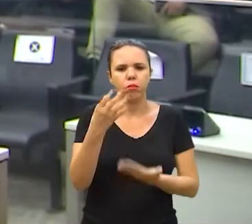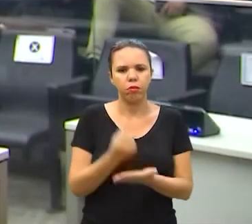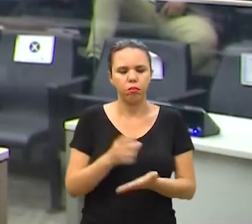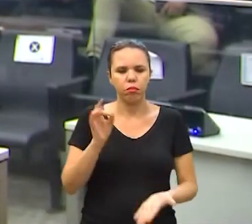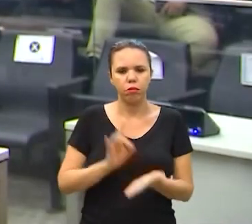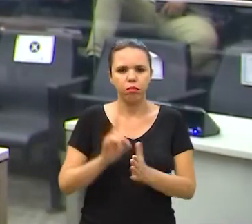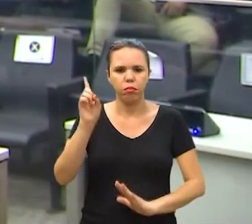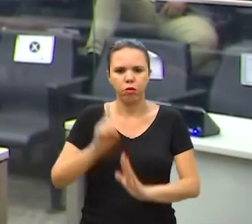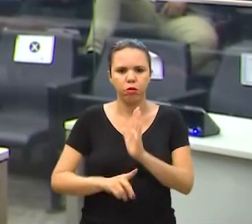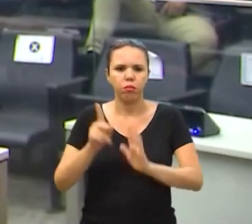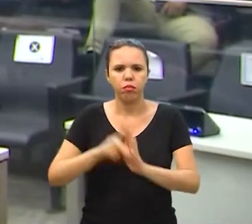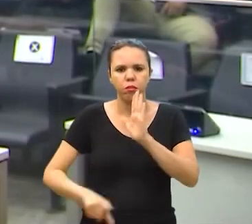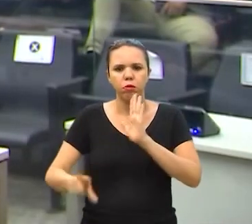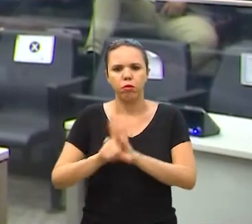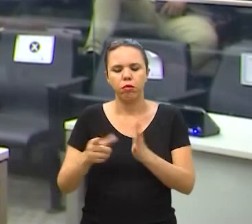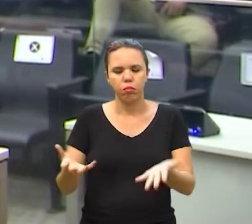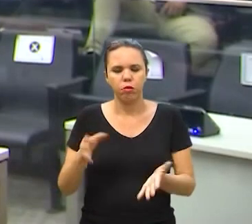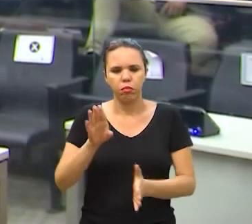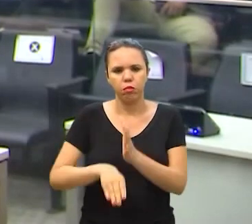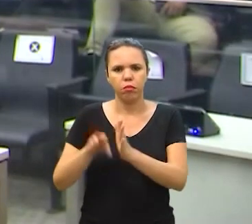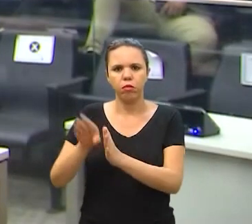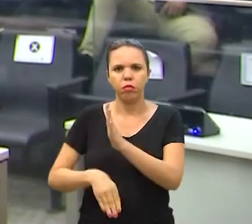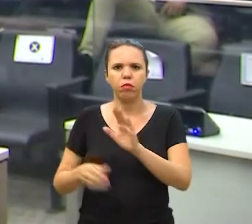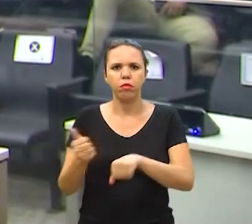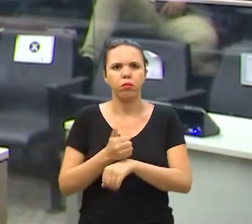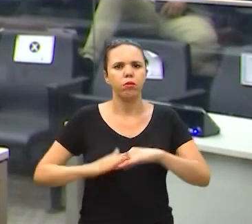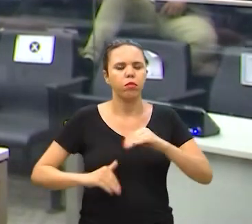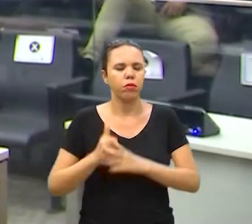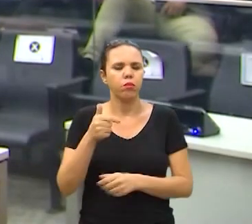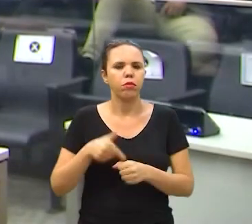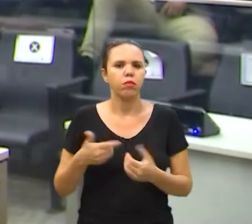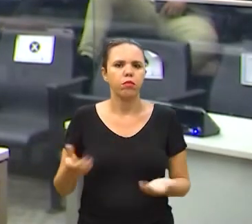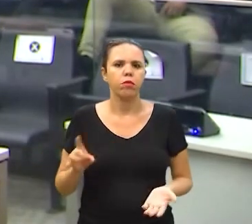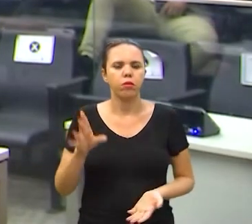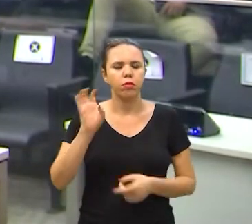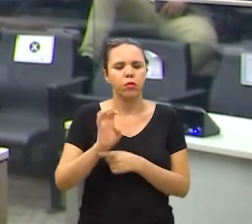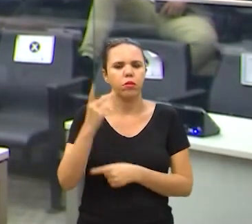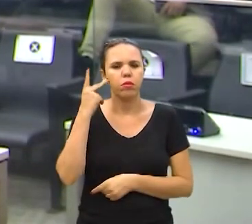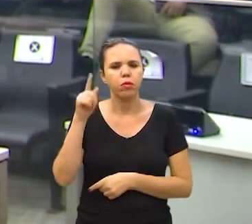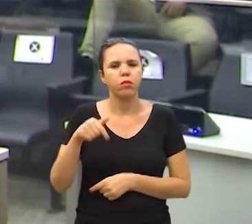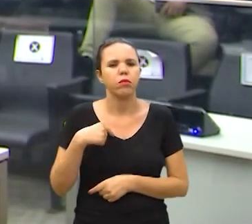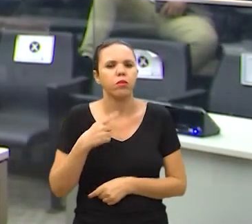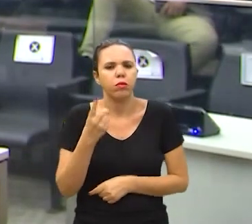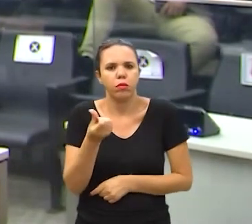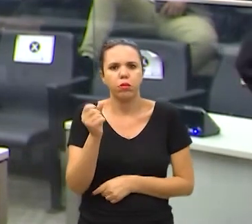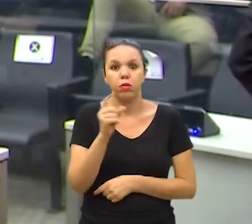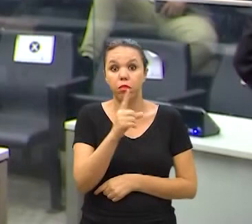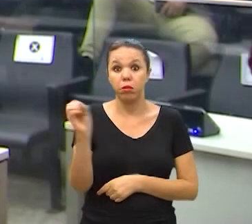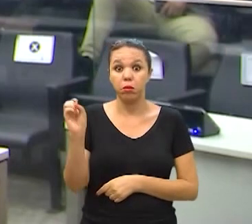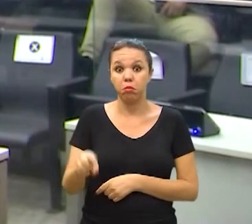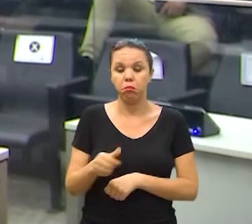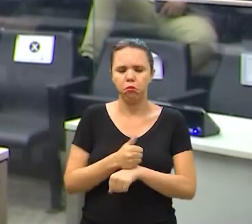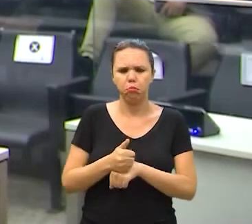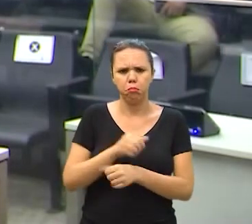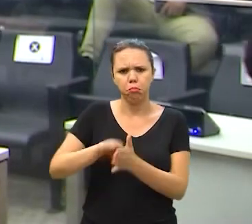arquivado, de fato e de direito, o projeto de lei que queria extinguir a profissão Aqui só no estado de São Paulo, para você ter ideia, tinha 100